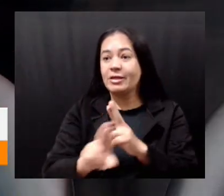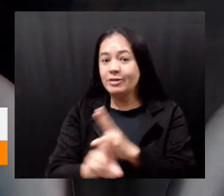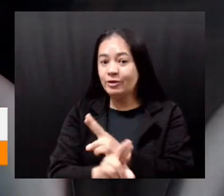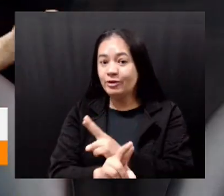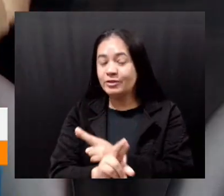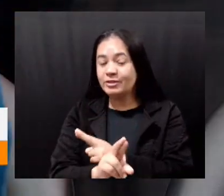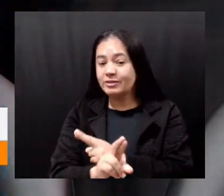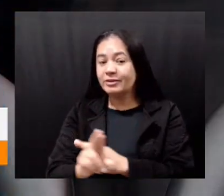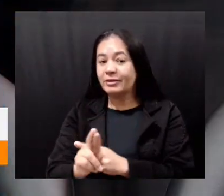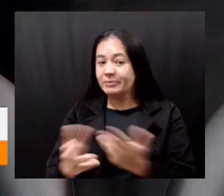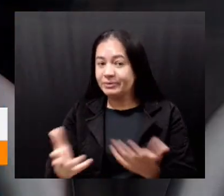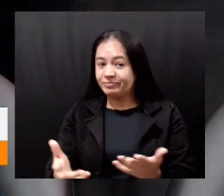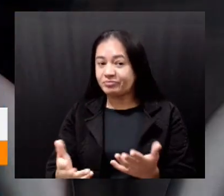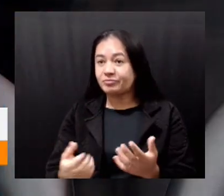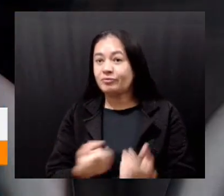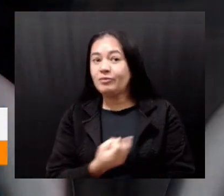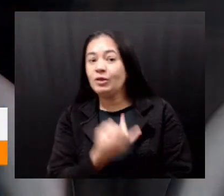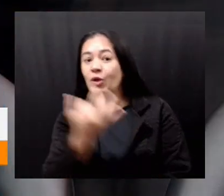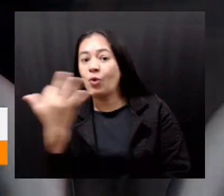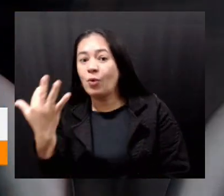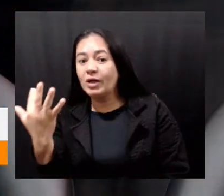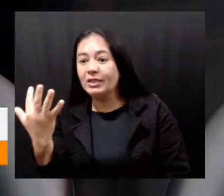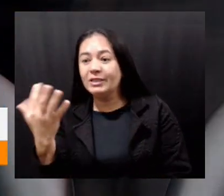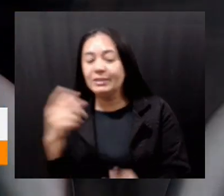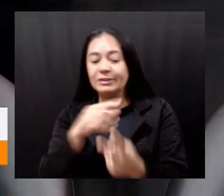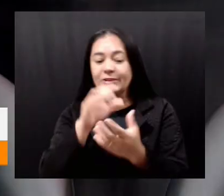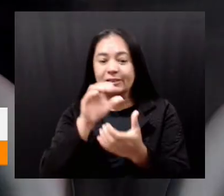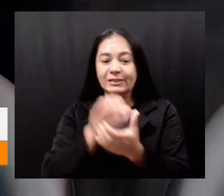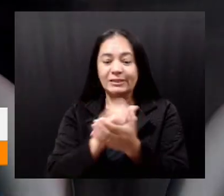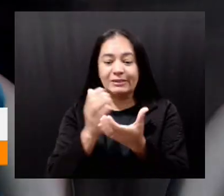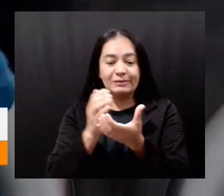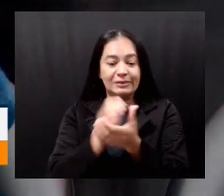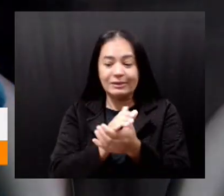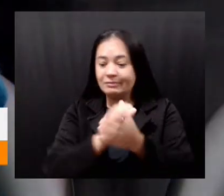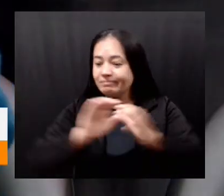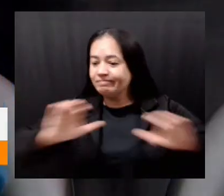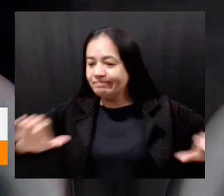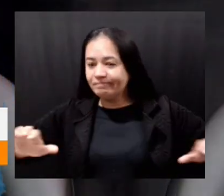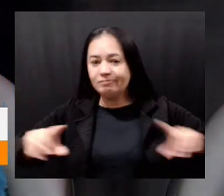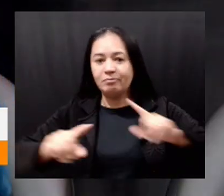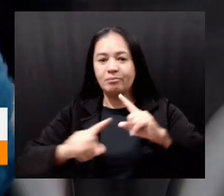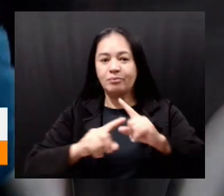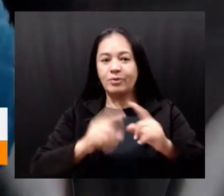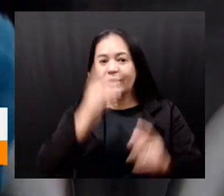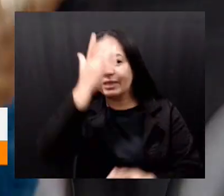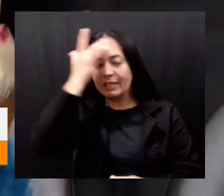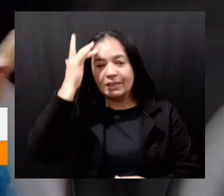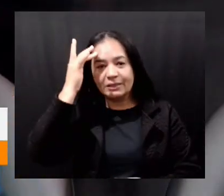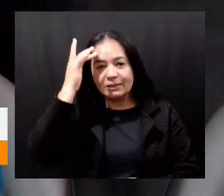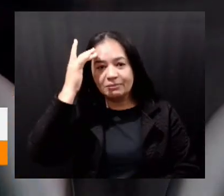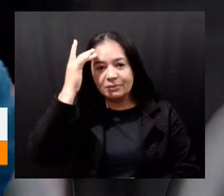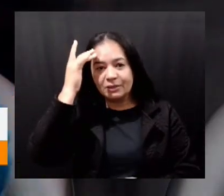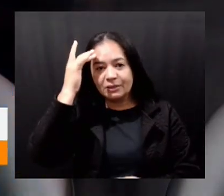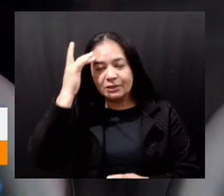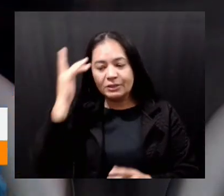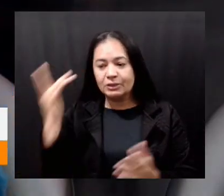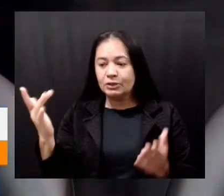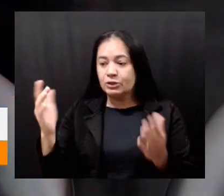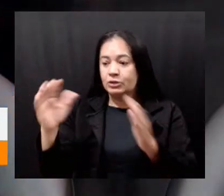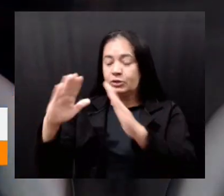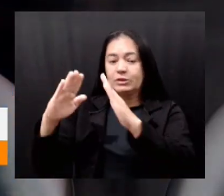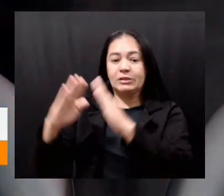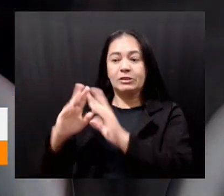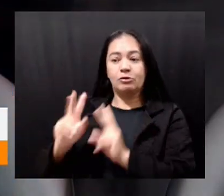pandemia, porque as pessoas ficaram ali muitas vezes confinadas e reavaliaram, ou muitas discussões por conta